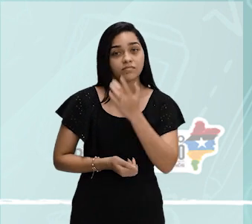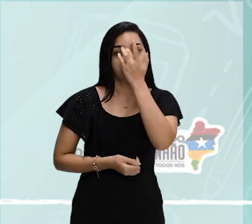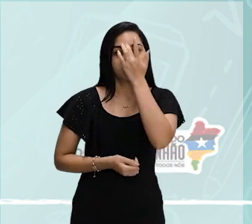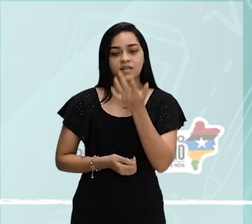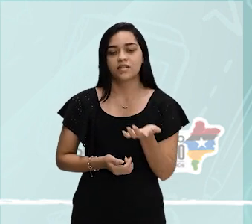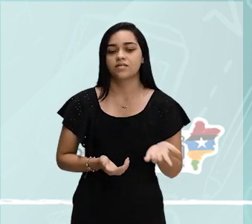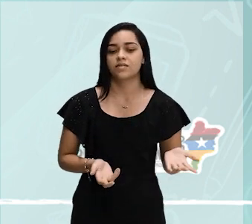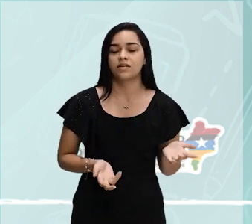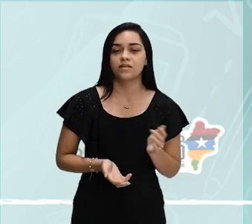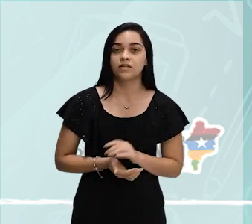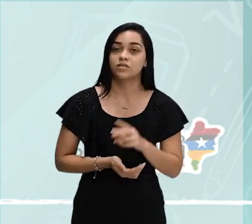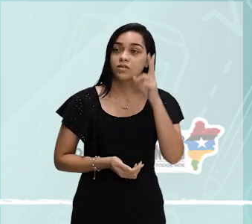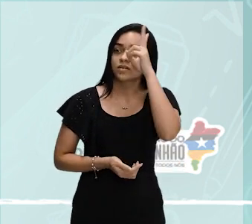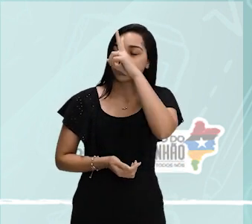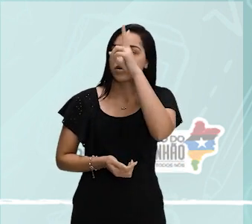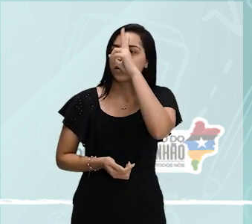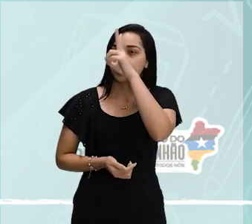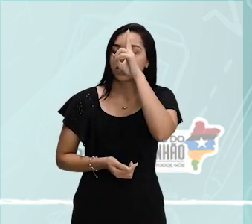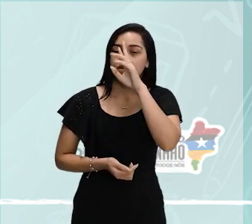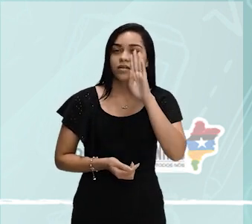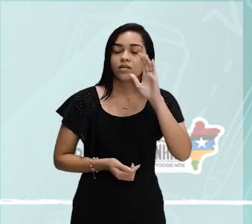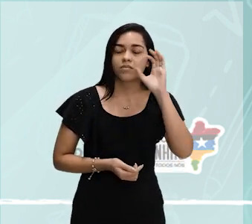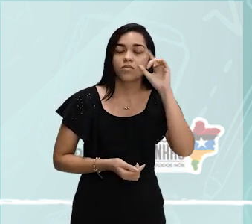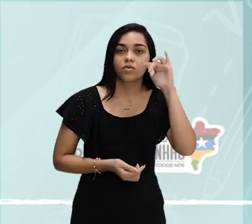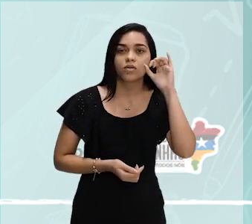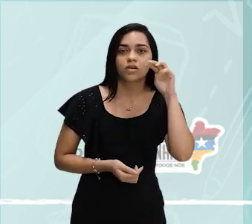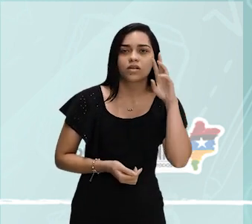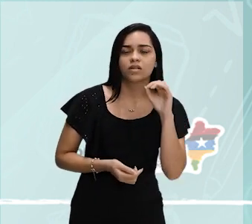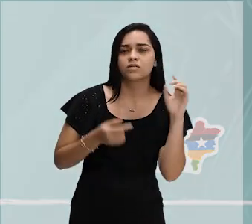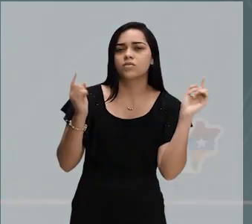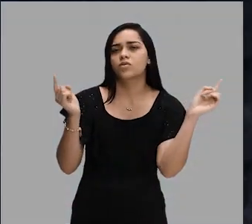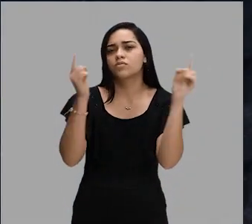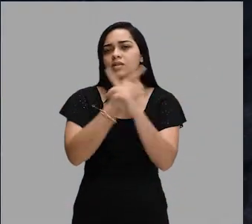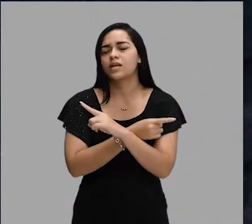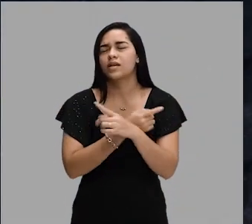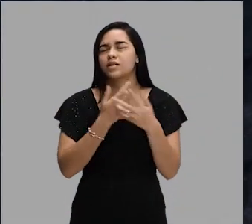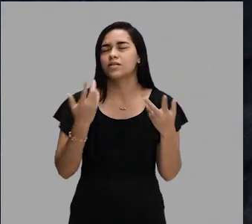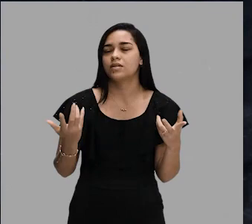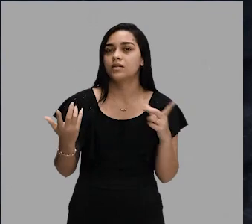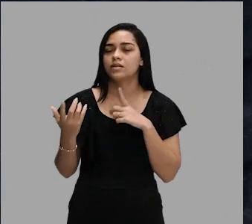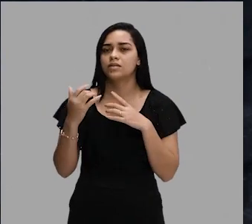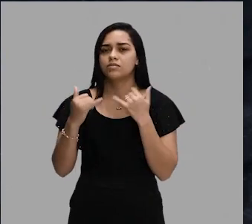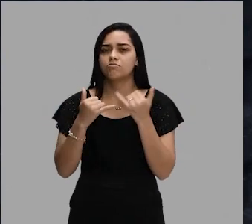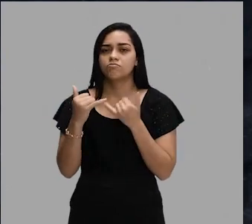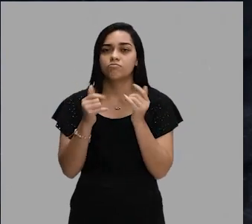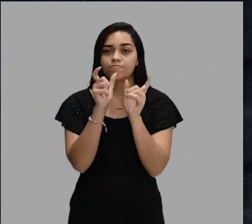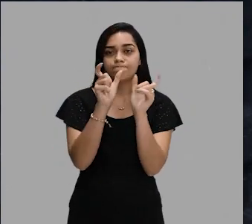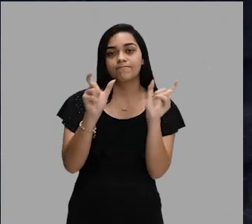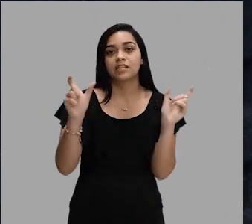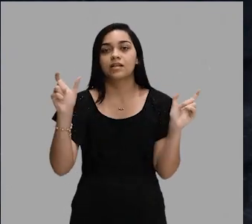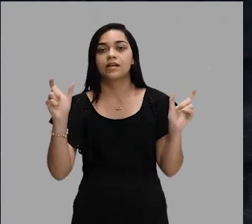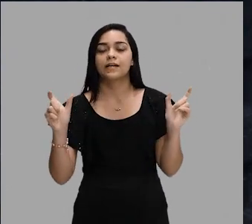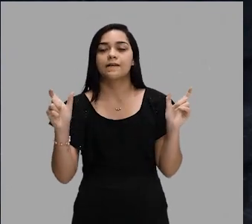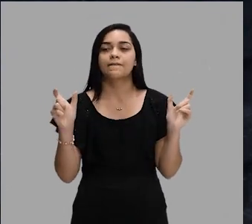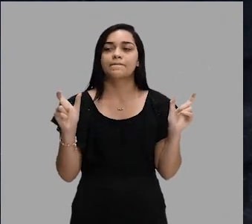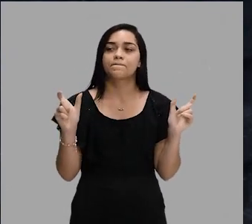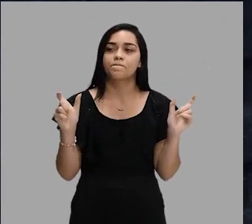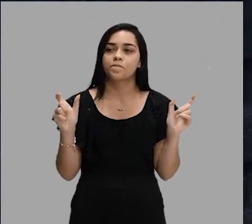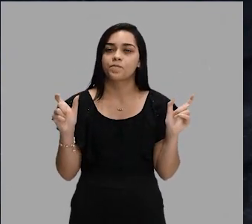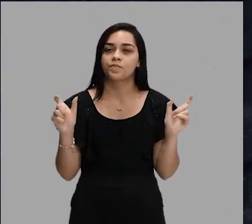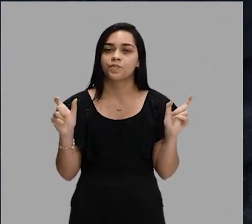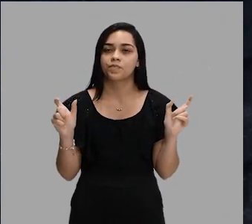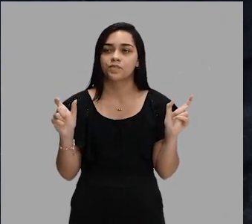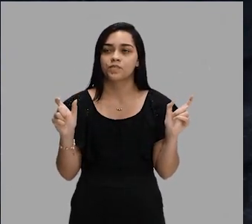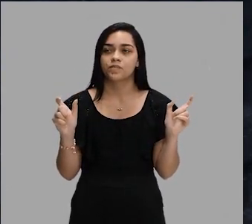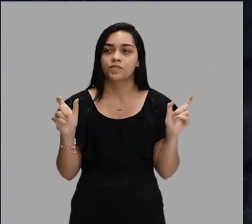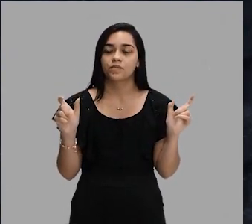né? Só lembrando aqui, esse bucolismo, esse contraste, esse jogo aí de ideias